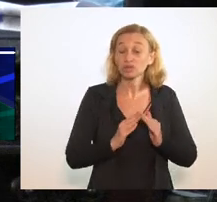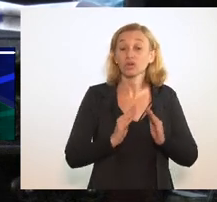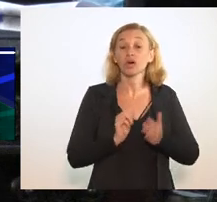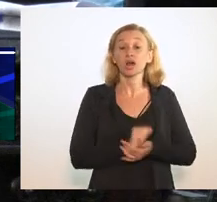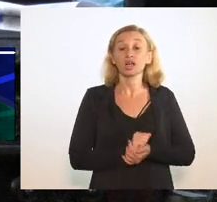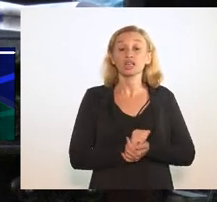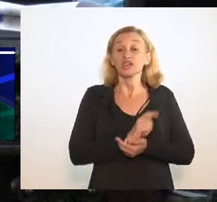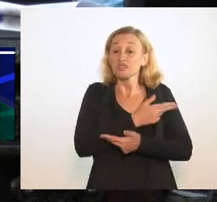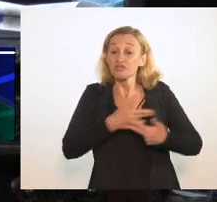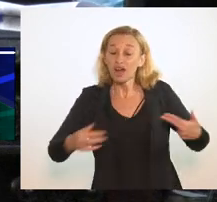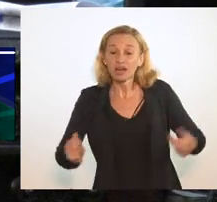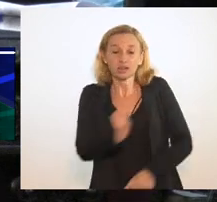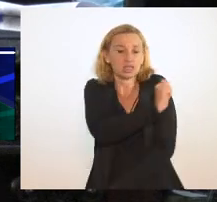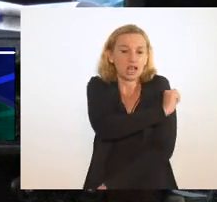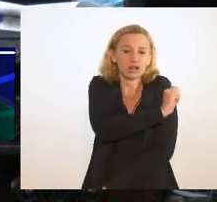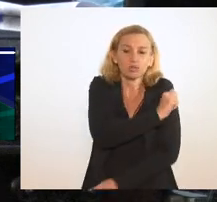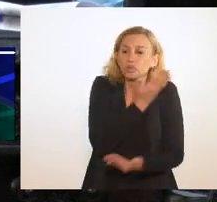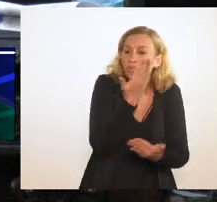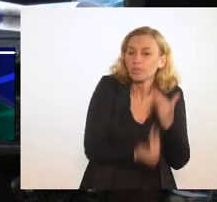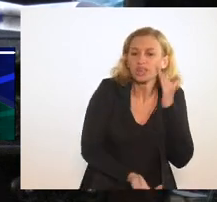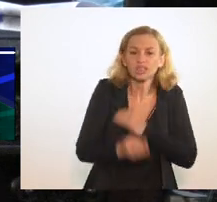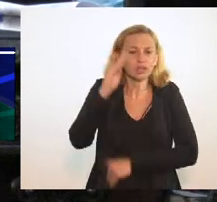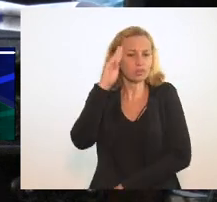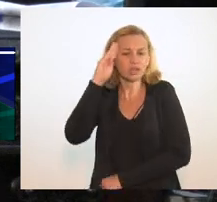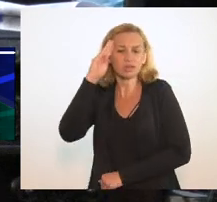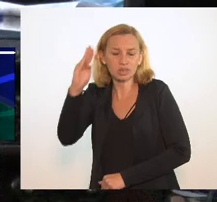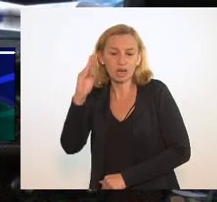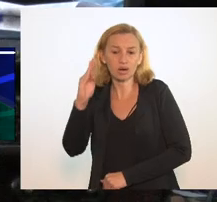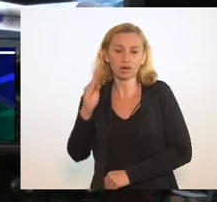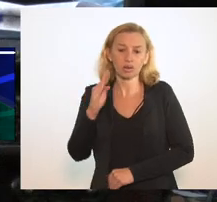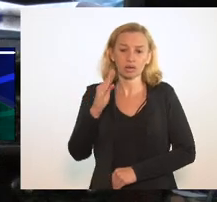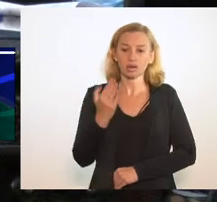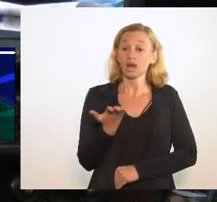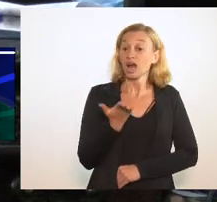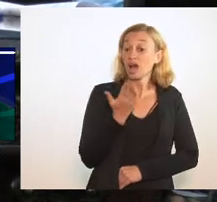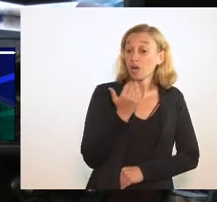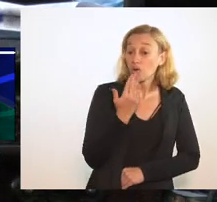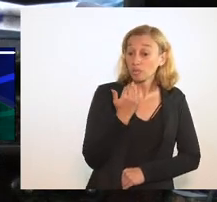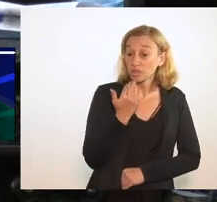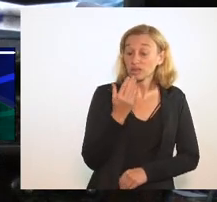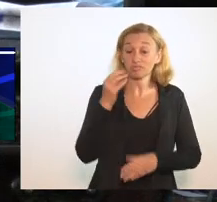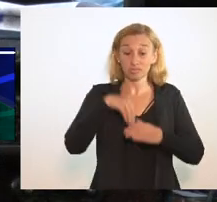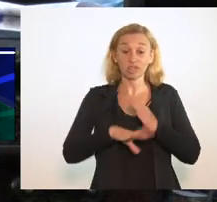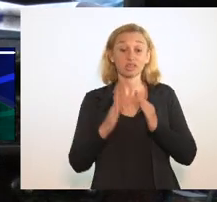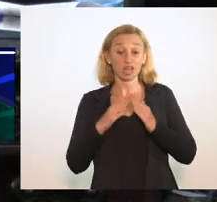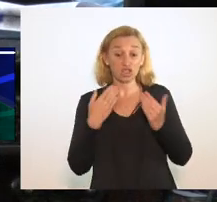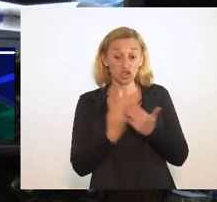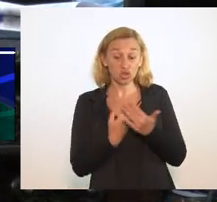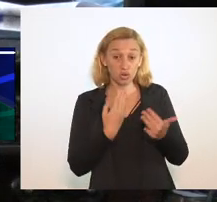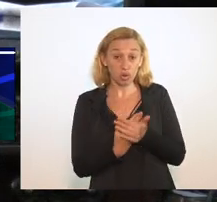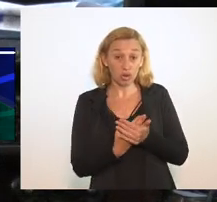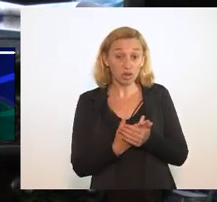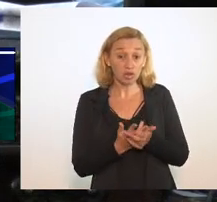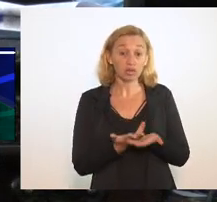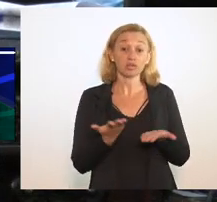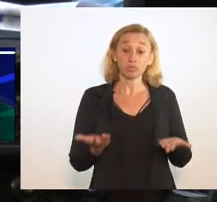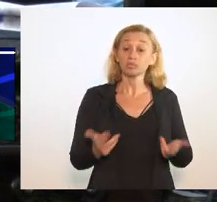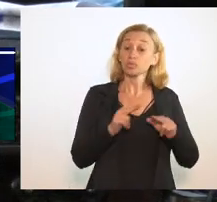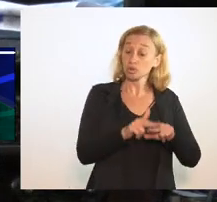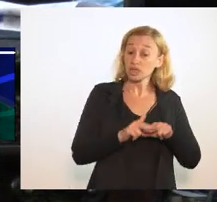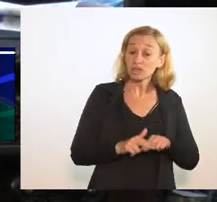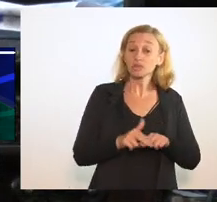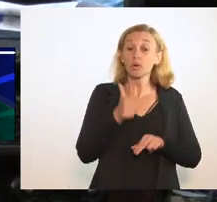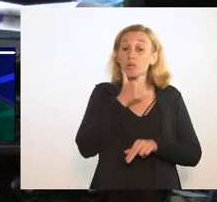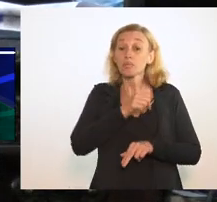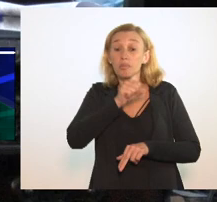de estudantes perderam sua principal refeição, a merenda escolar. Por consequência,